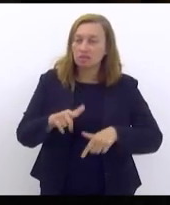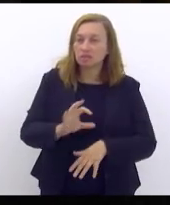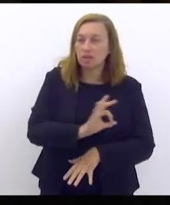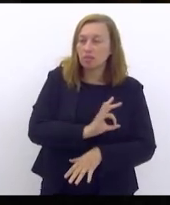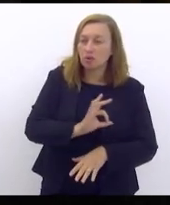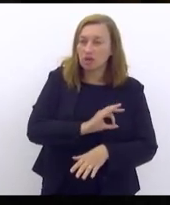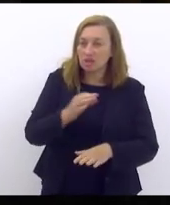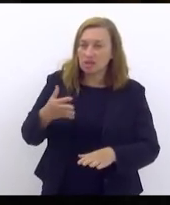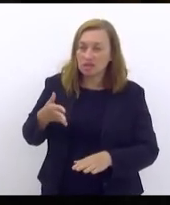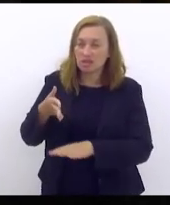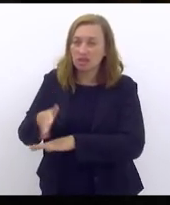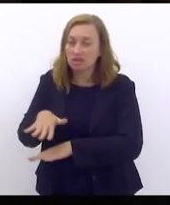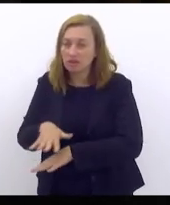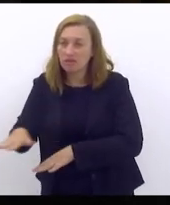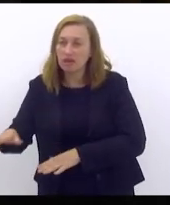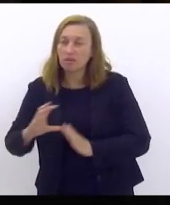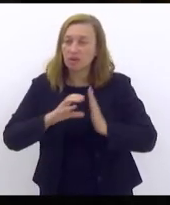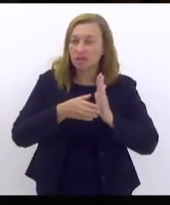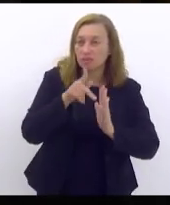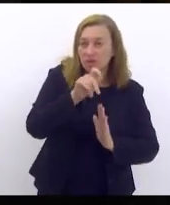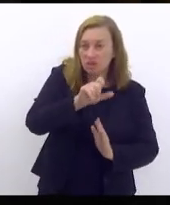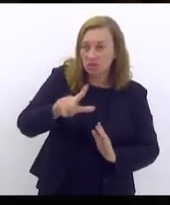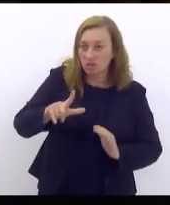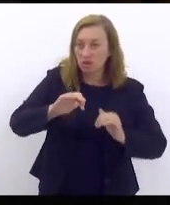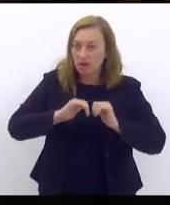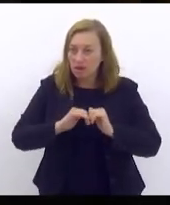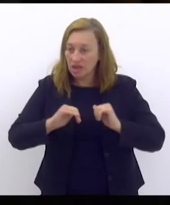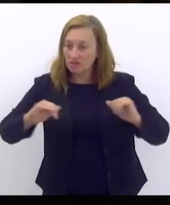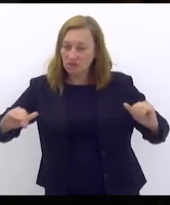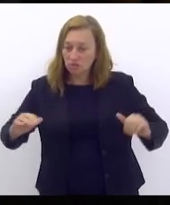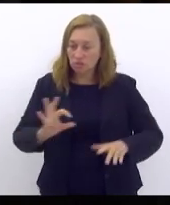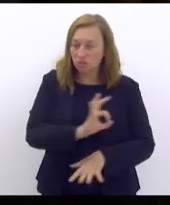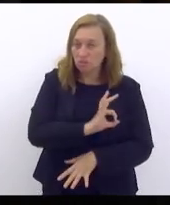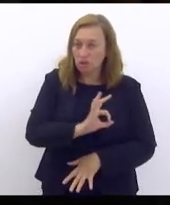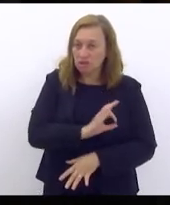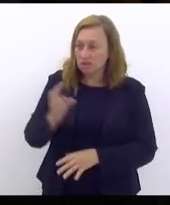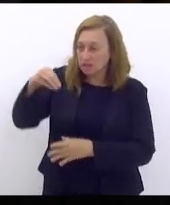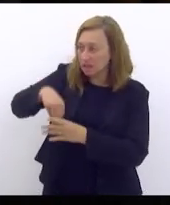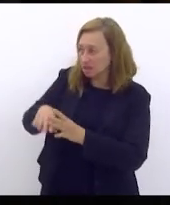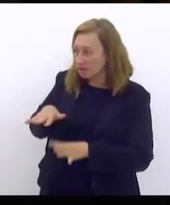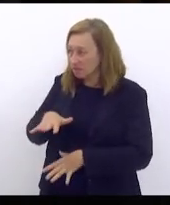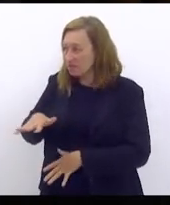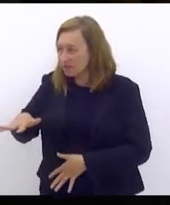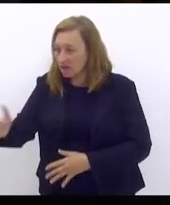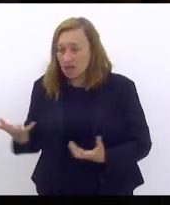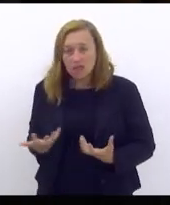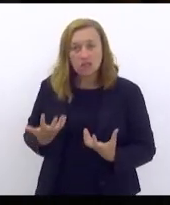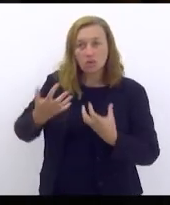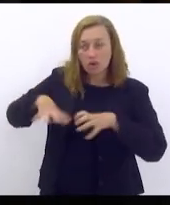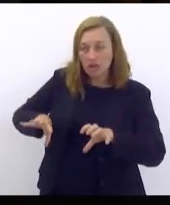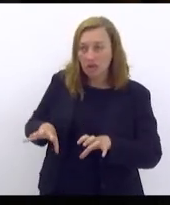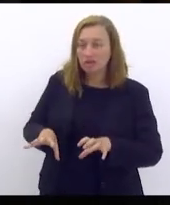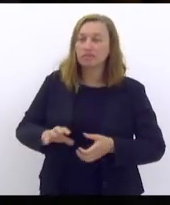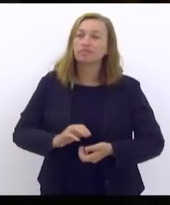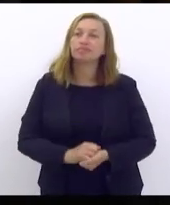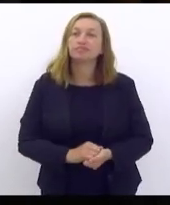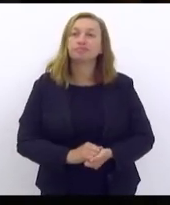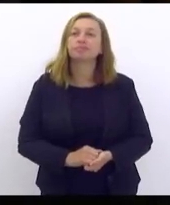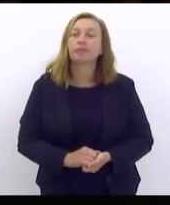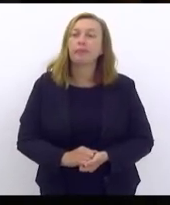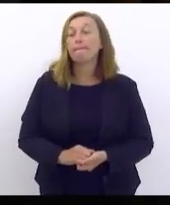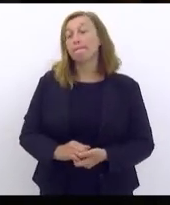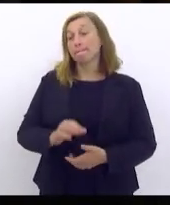que um partido como o PSOL quer distanciamento das polícias, não quer polícia ostensiva,